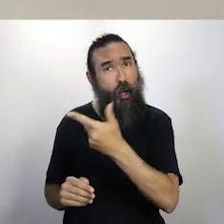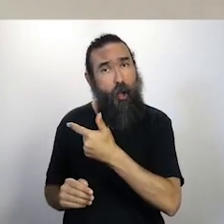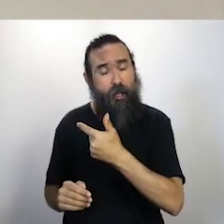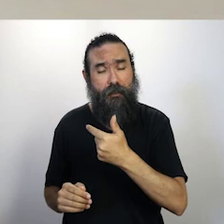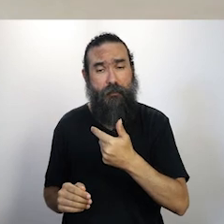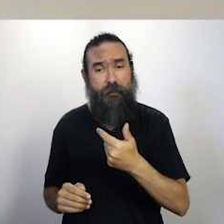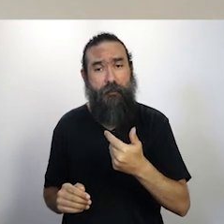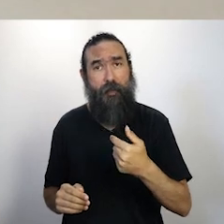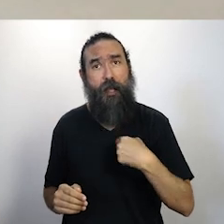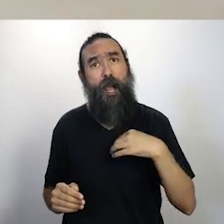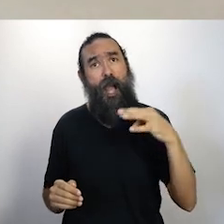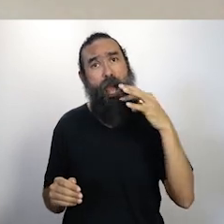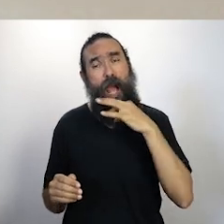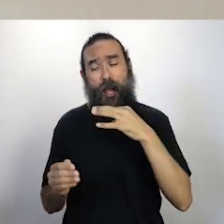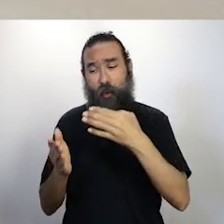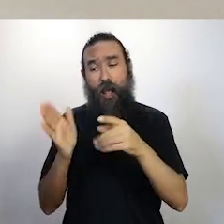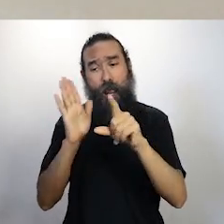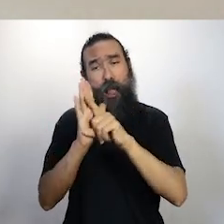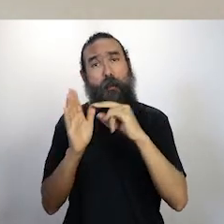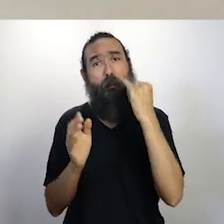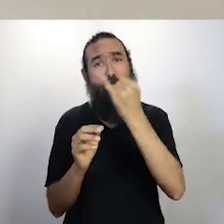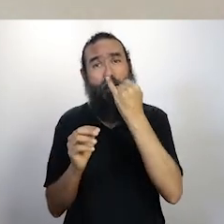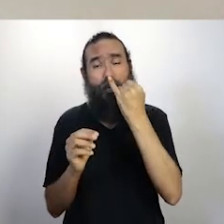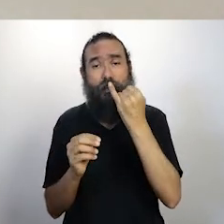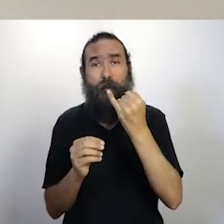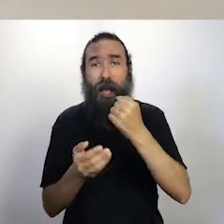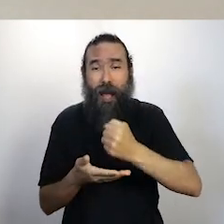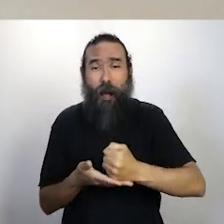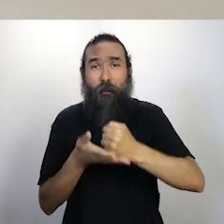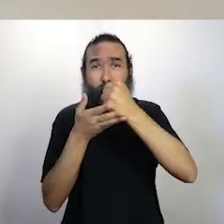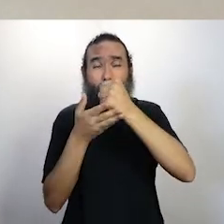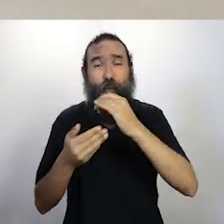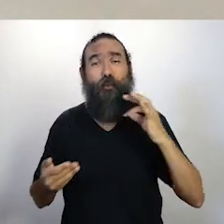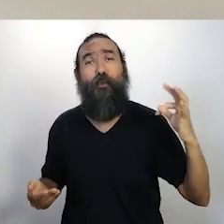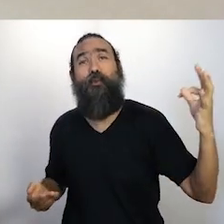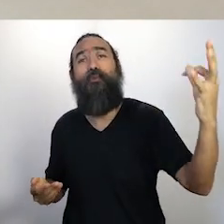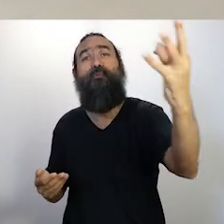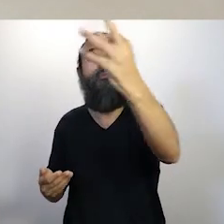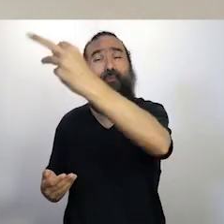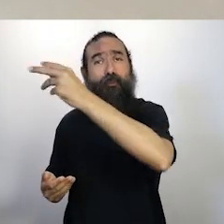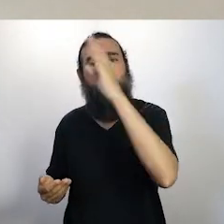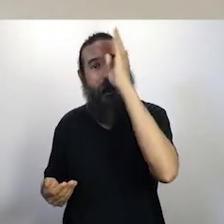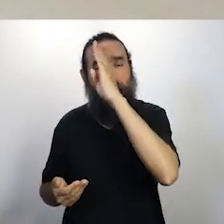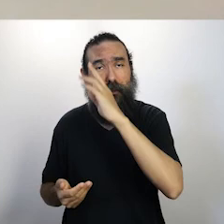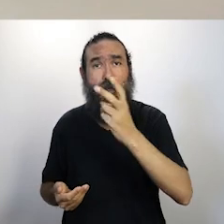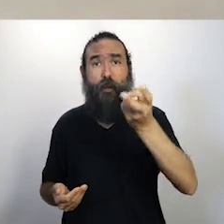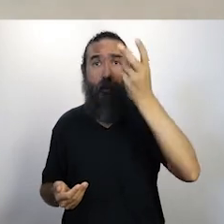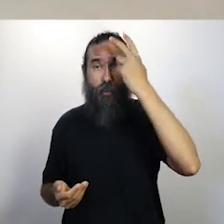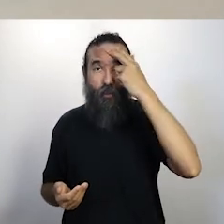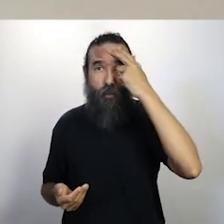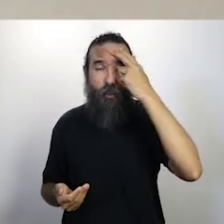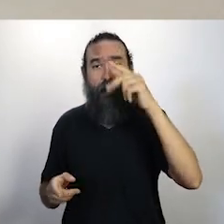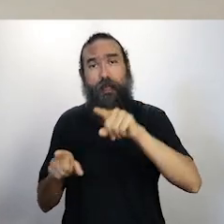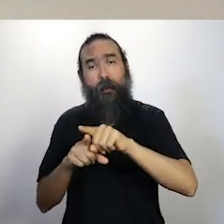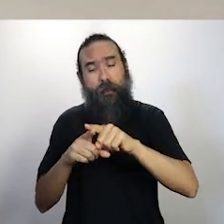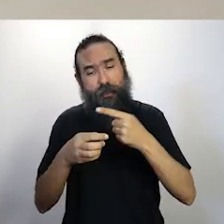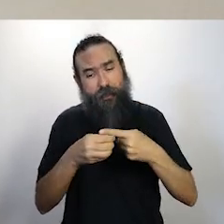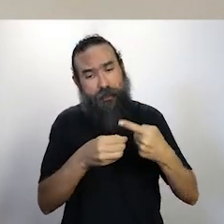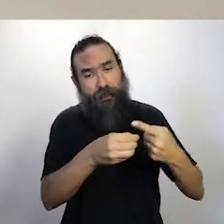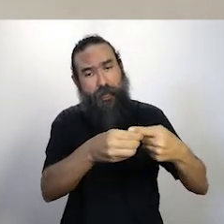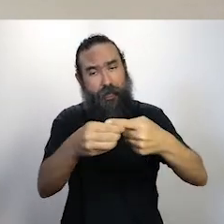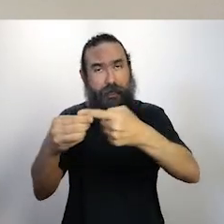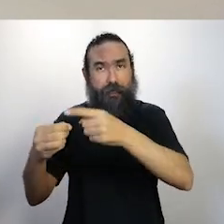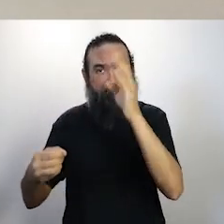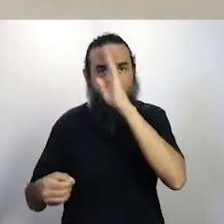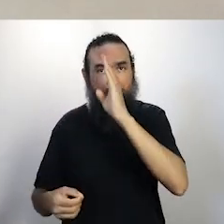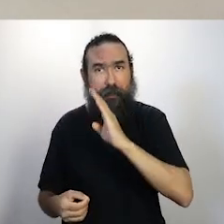na fiscalização disso tudo né junto com a sociedade eu acho que o grande desafio é o que foi